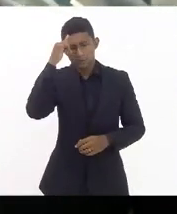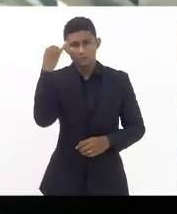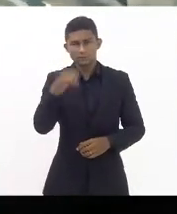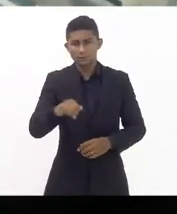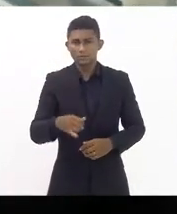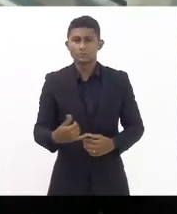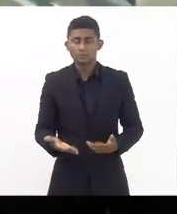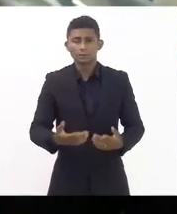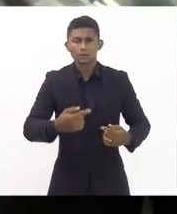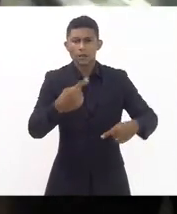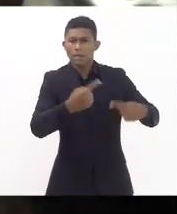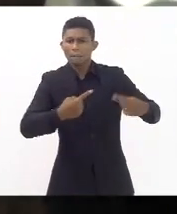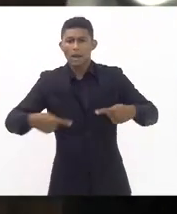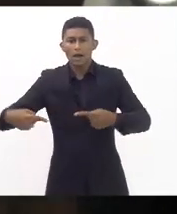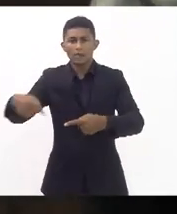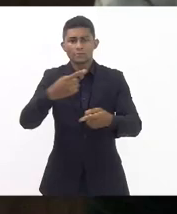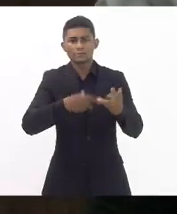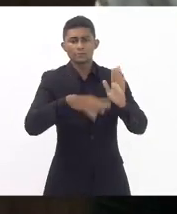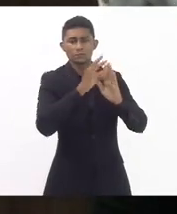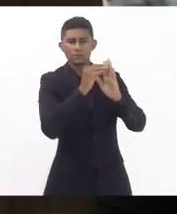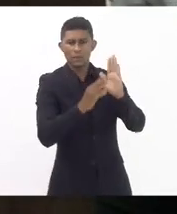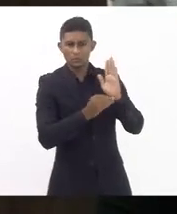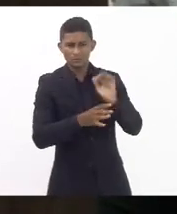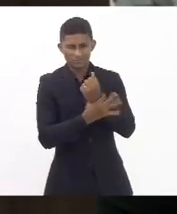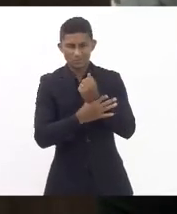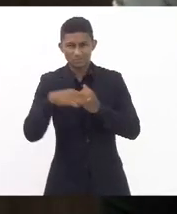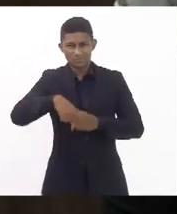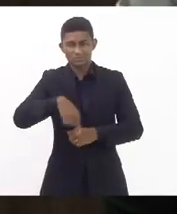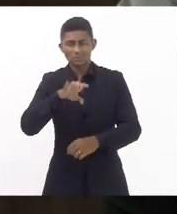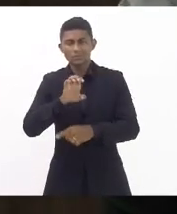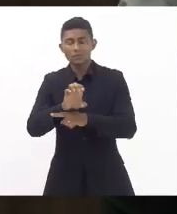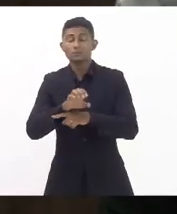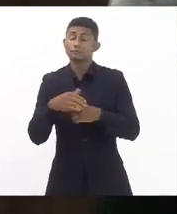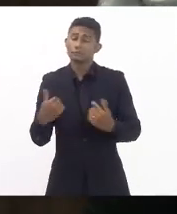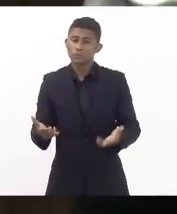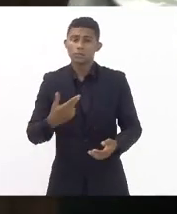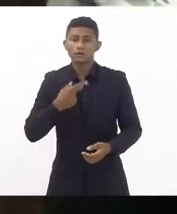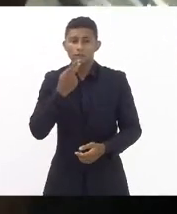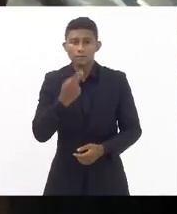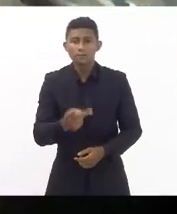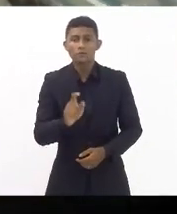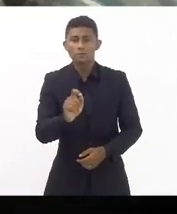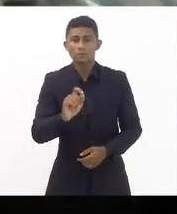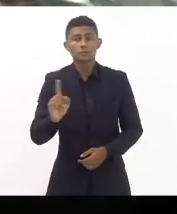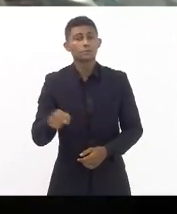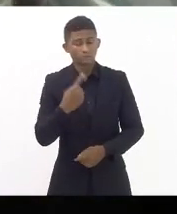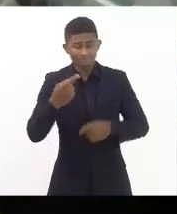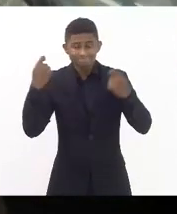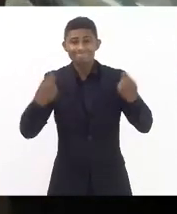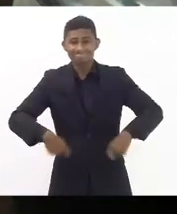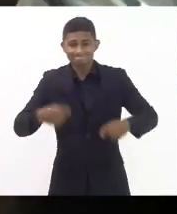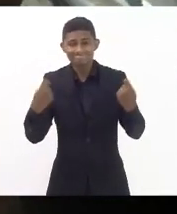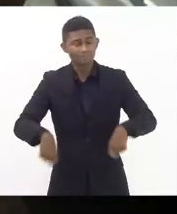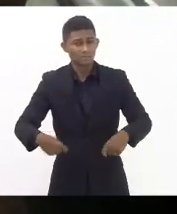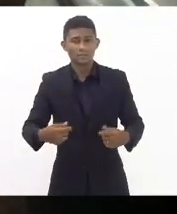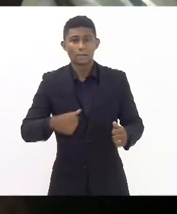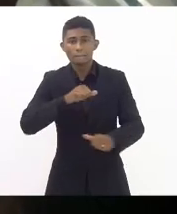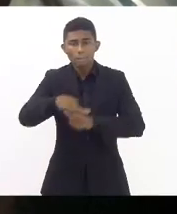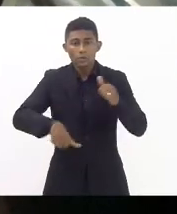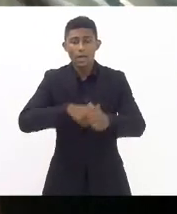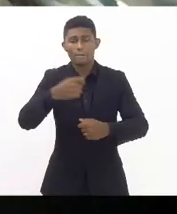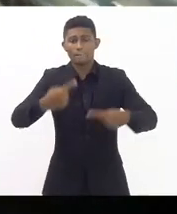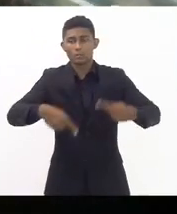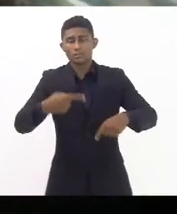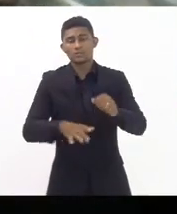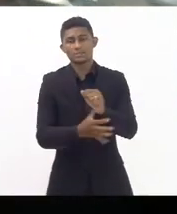debate sobre o conteúdo da política de segurança no Estado, eu quero reafirmar a necessidade, até para termos uma outra política de segurança, de ter a